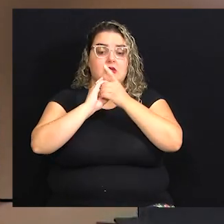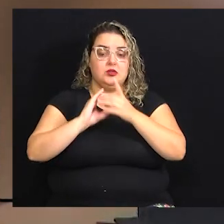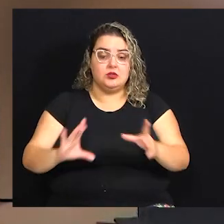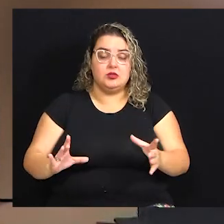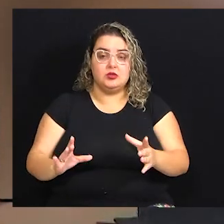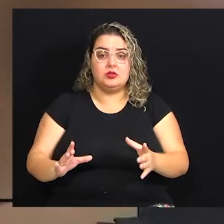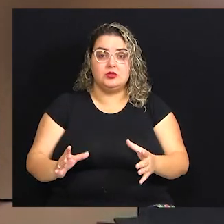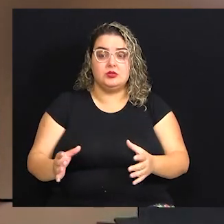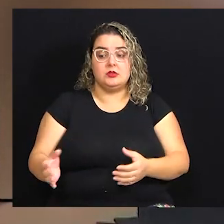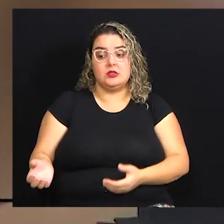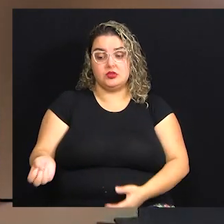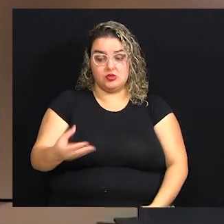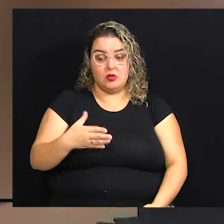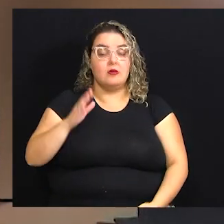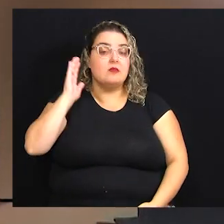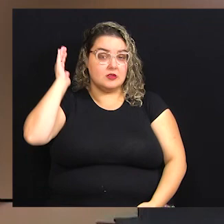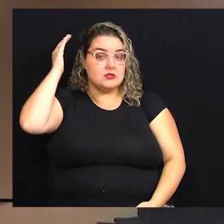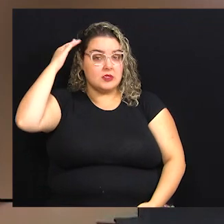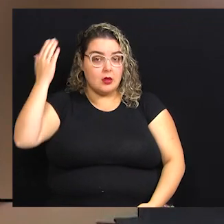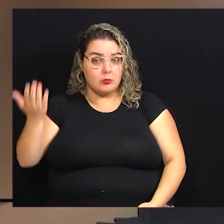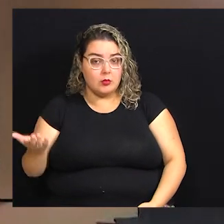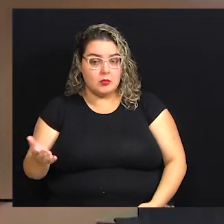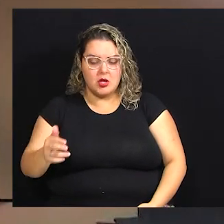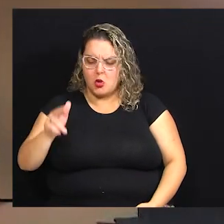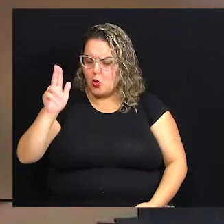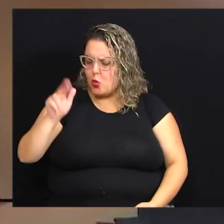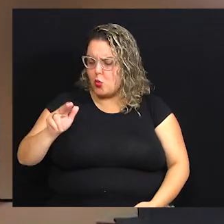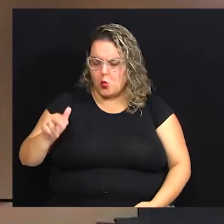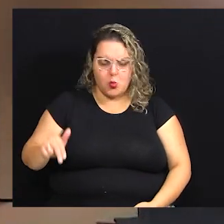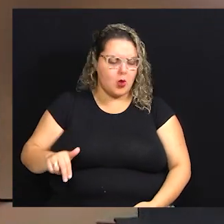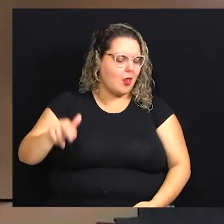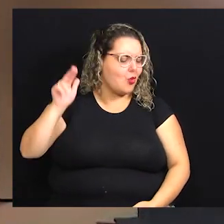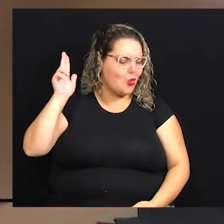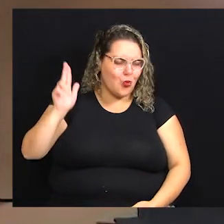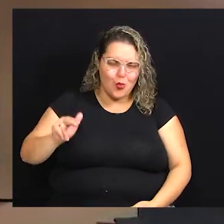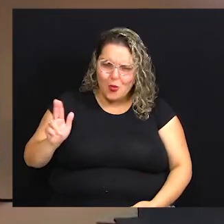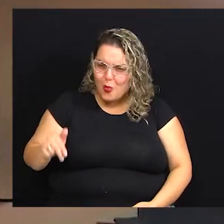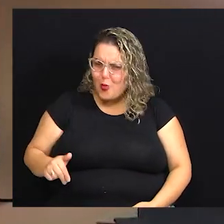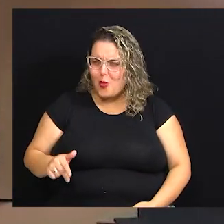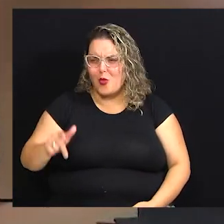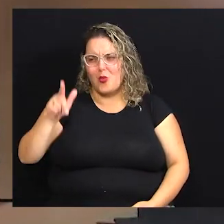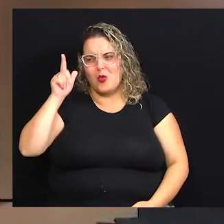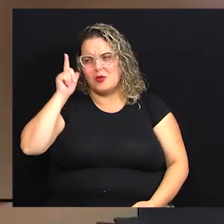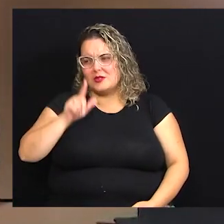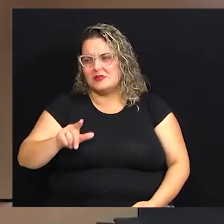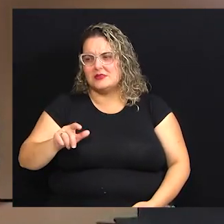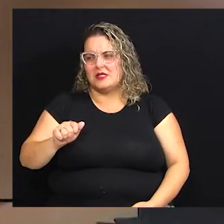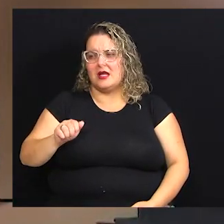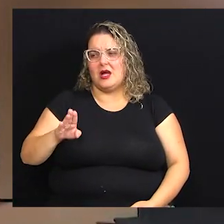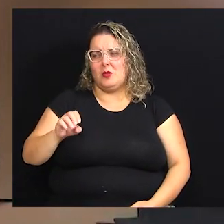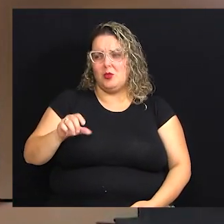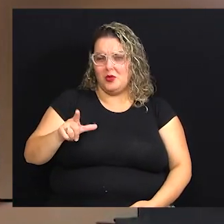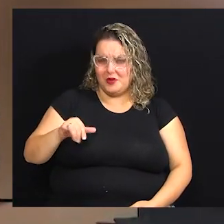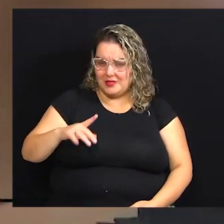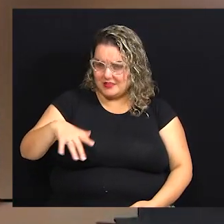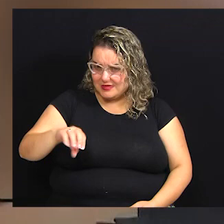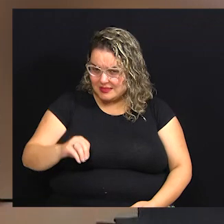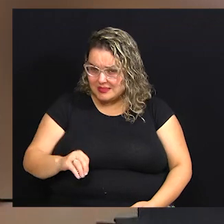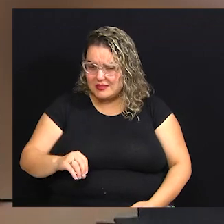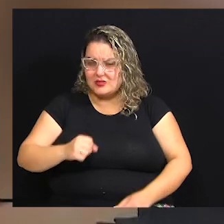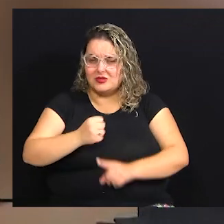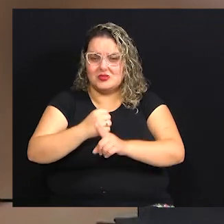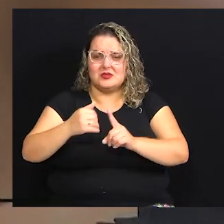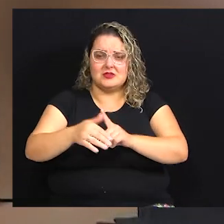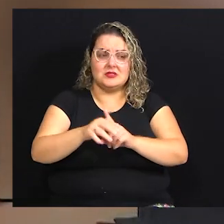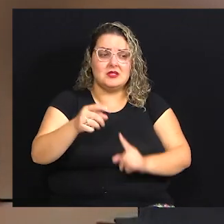jovens repúblicas que nunca deram conta da ebulição social que a gente assiste nas mais